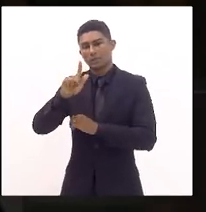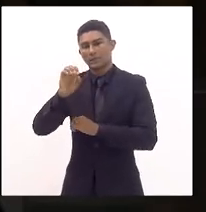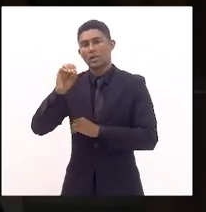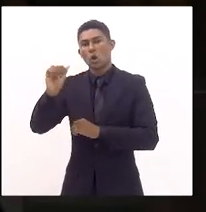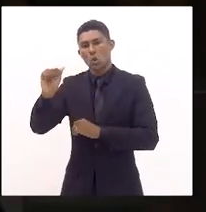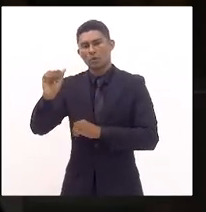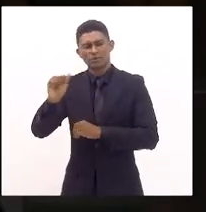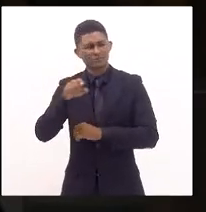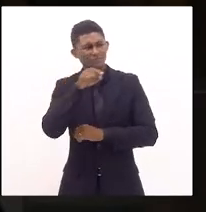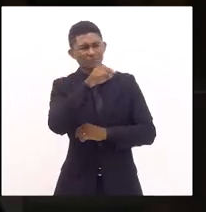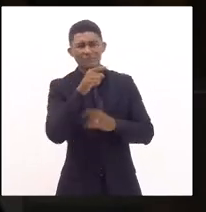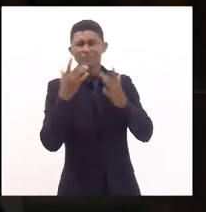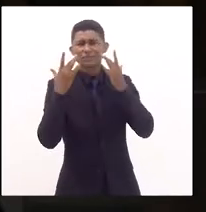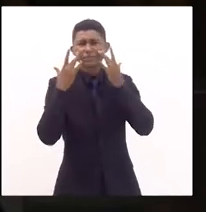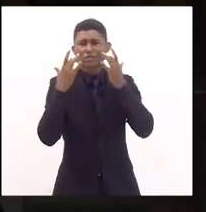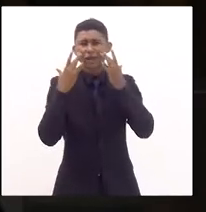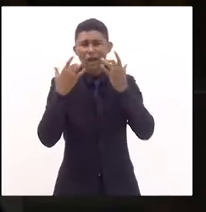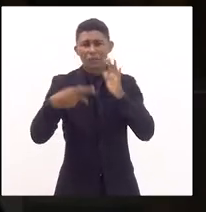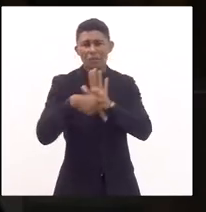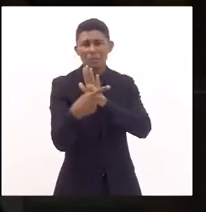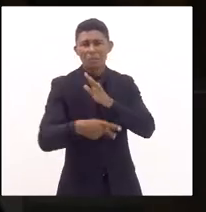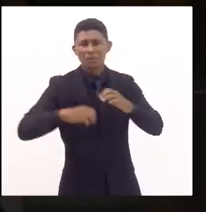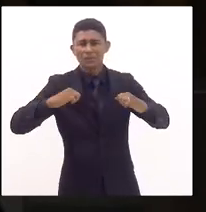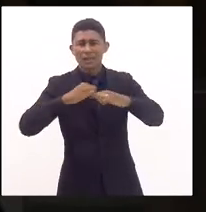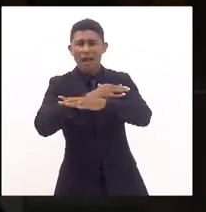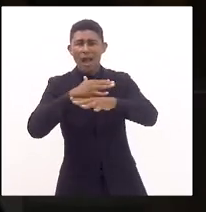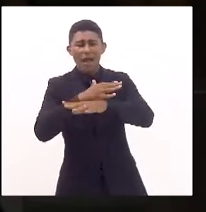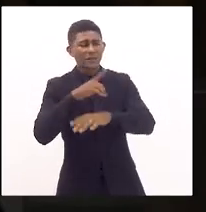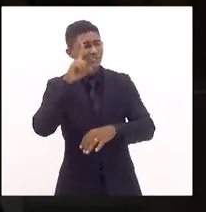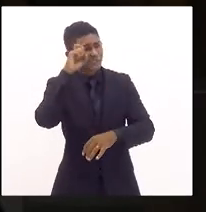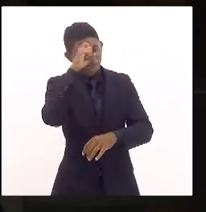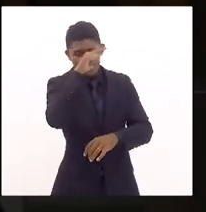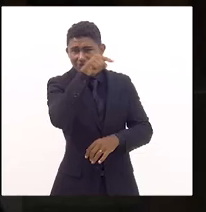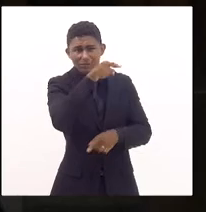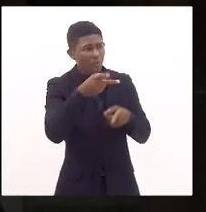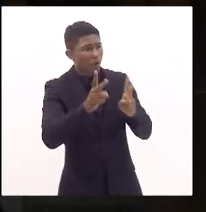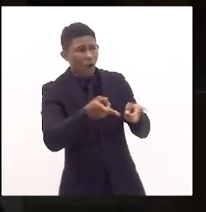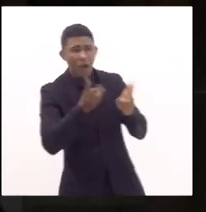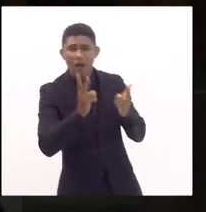está às duras penas sobrevivendo